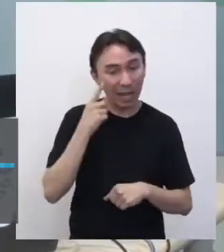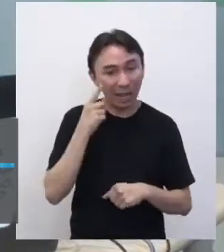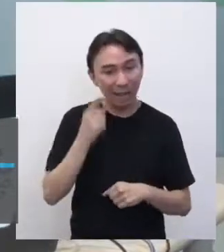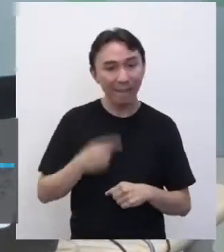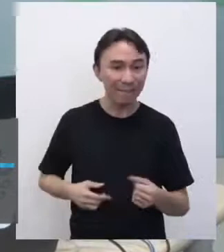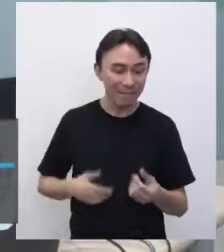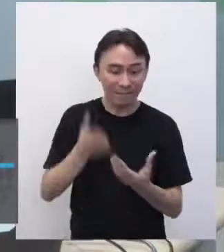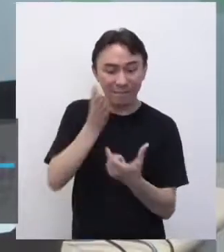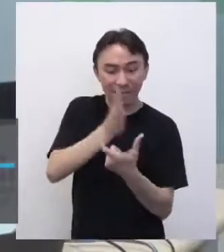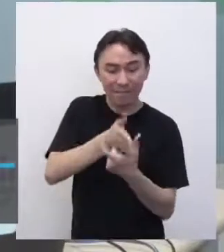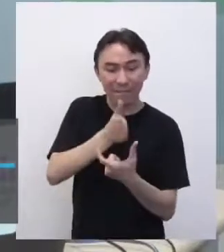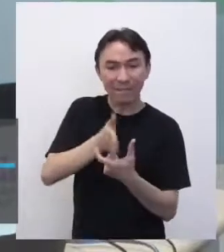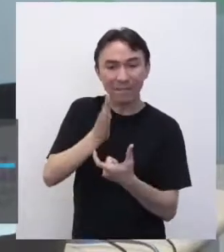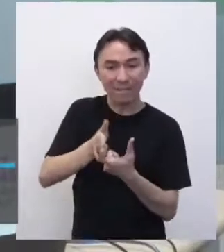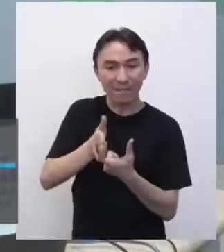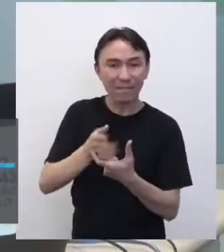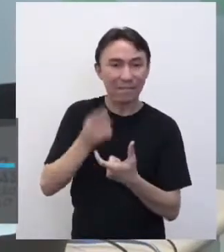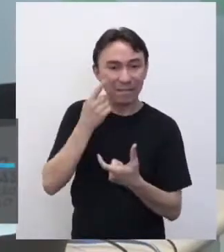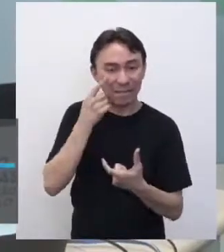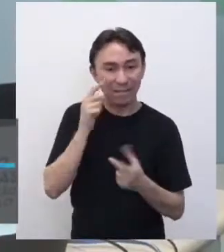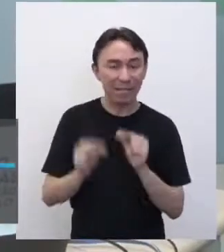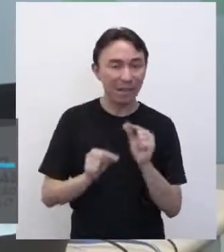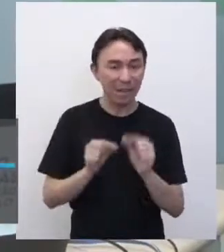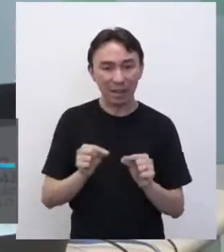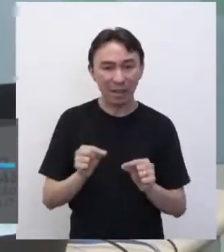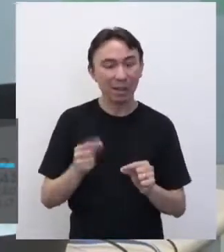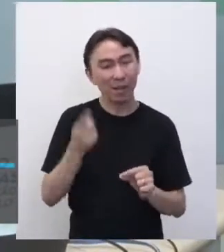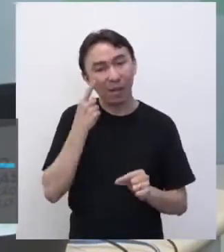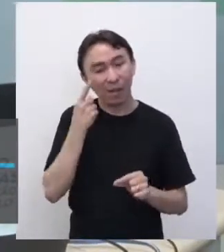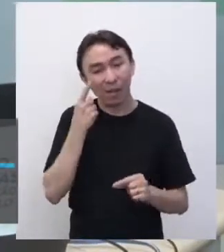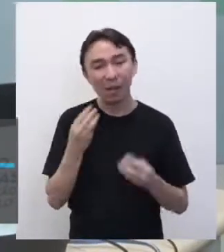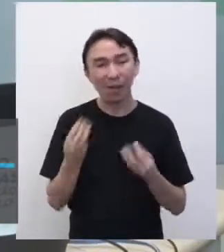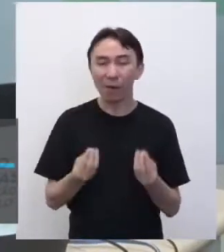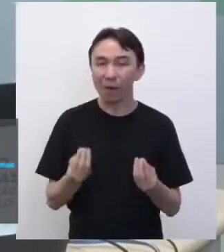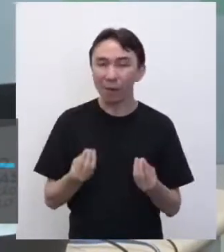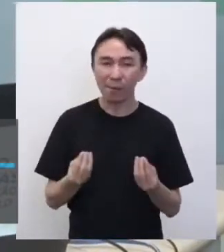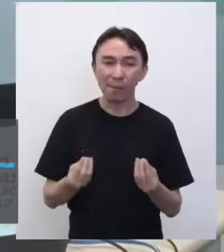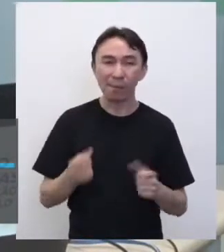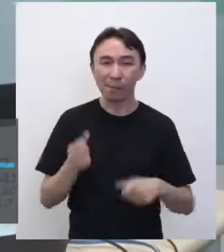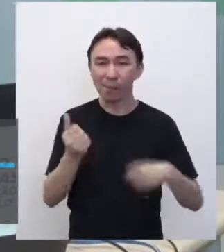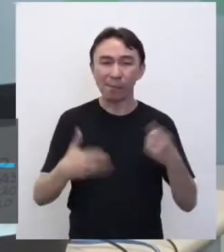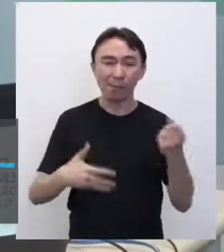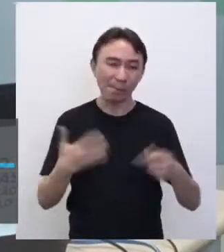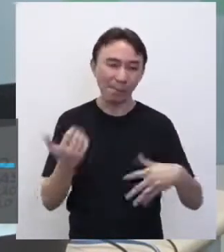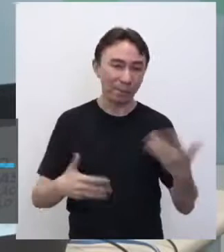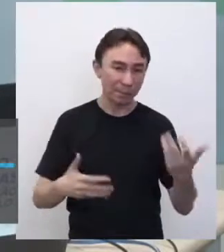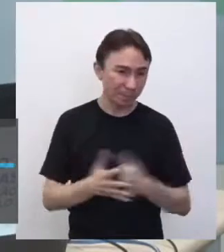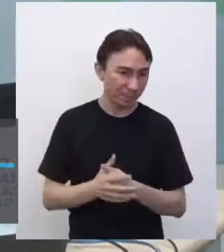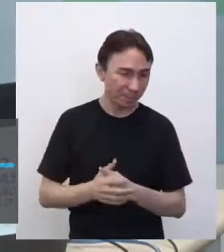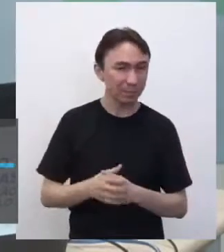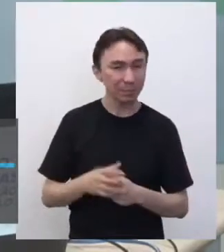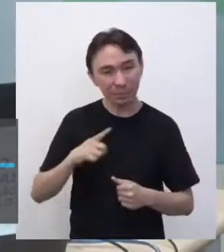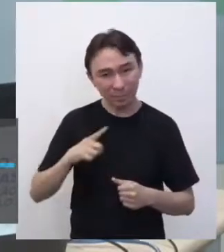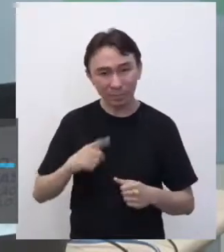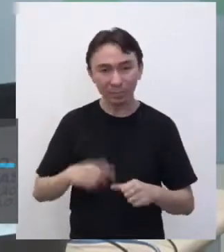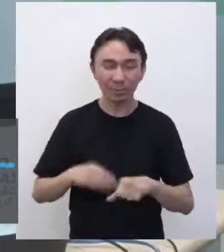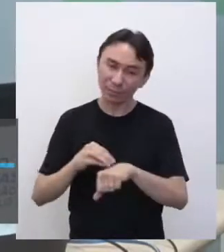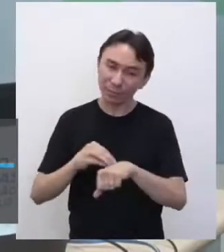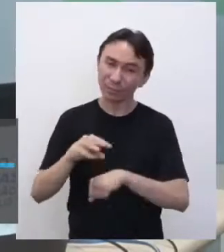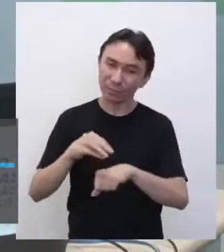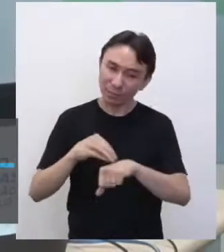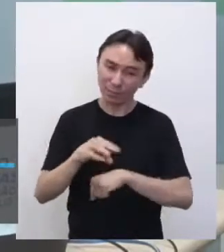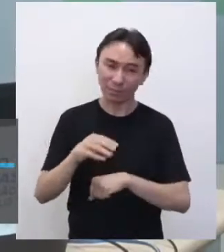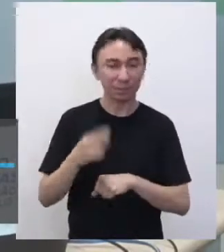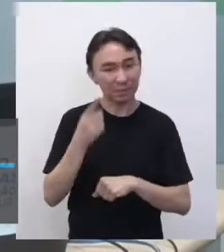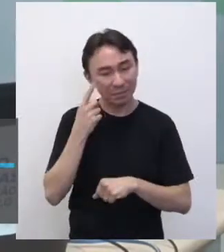por sons. Exatamente. Né? E muito aluno tem a dificuldade, não conhece a pronúncia. Então, eu tenho uma dicasinha assim, dá uns